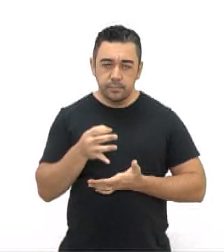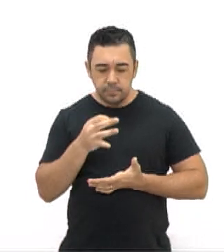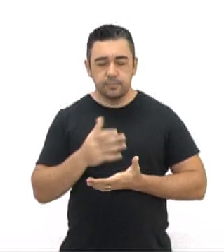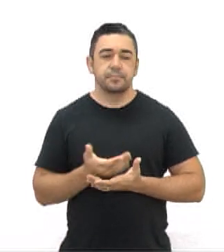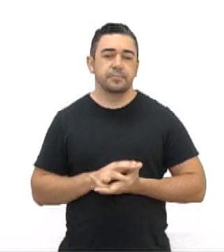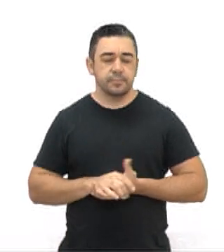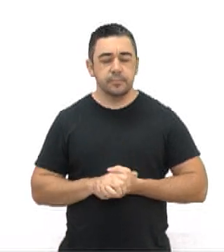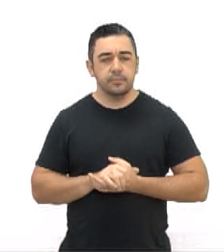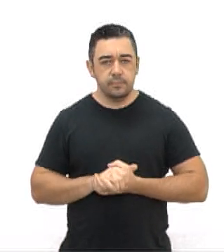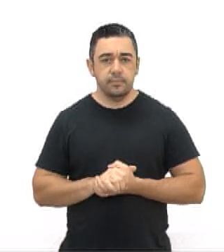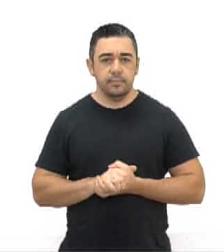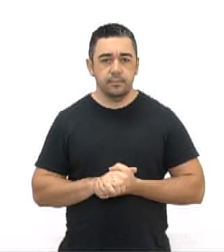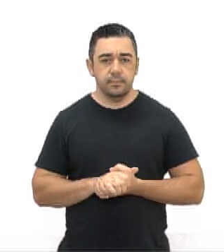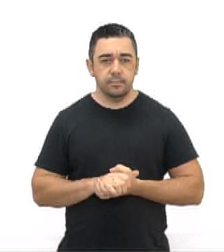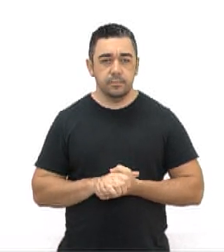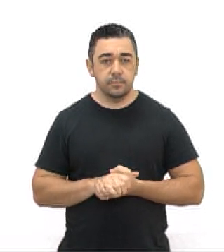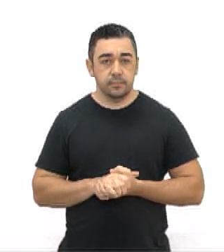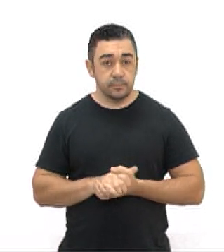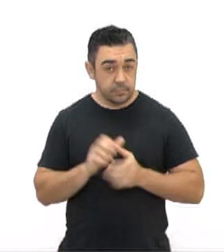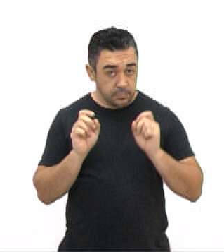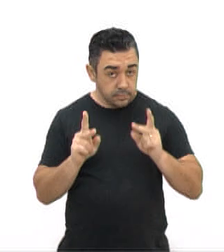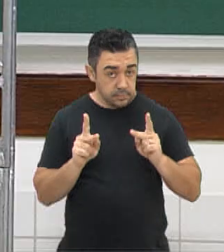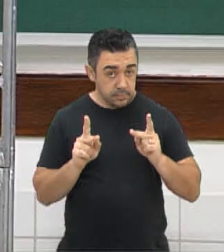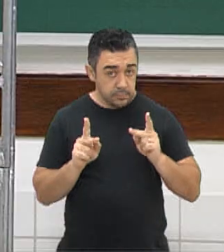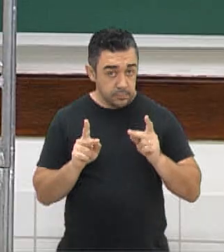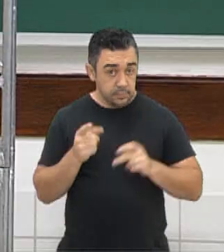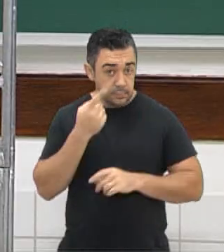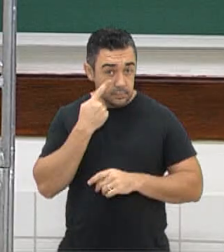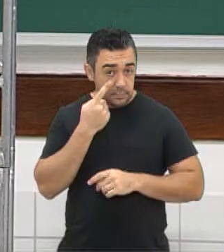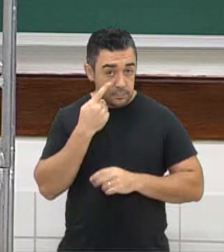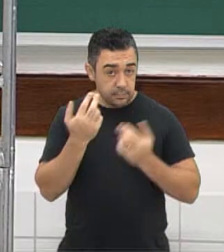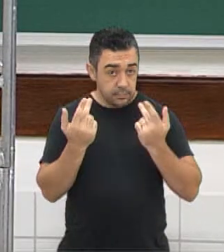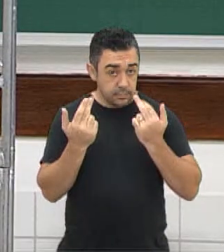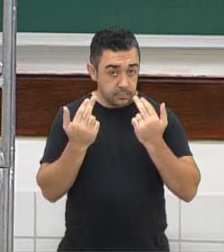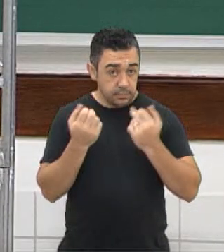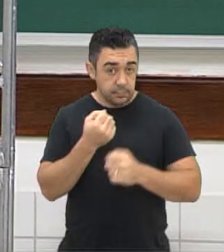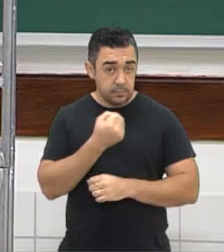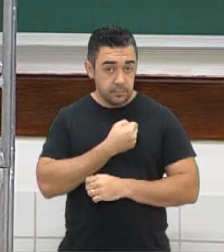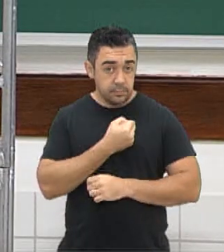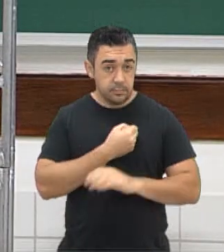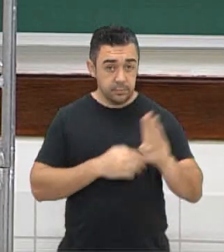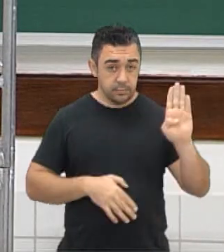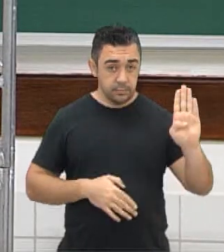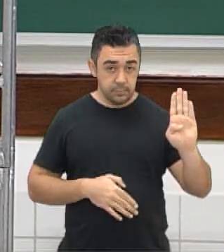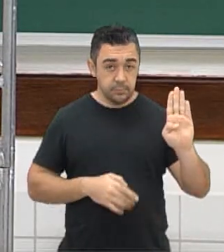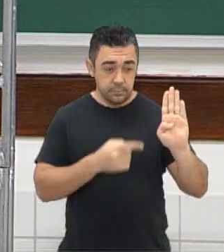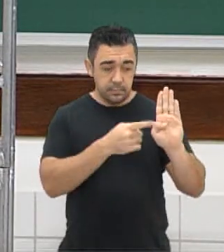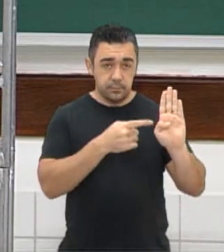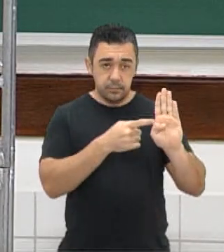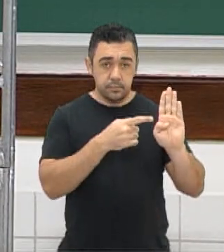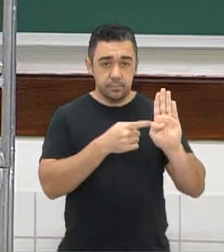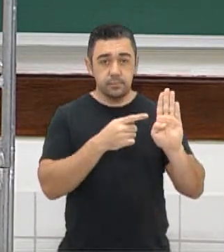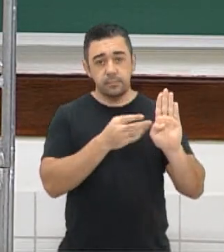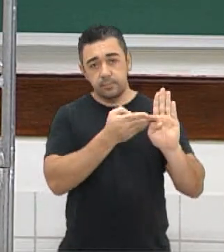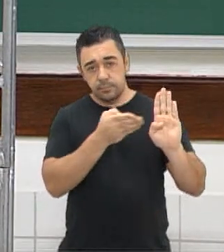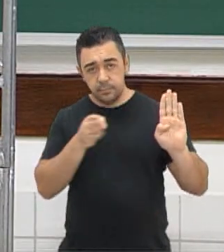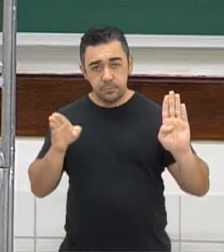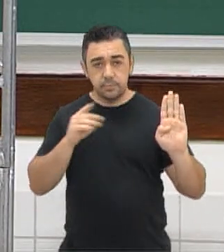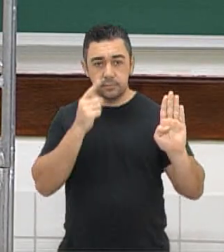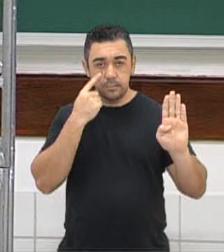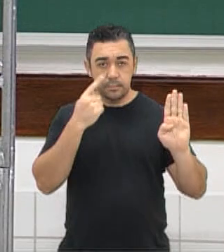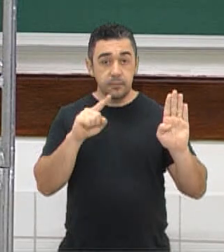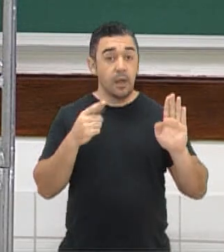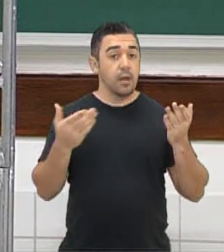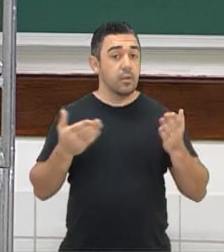mais 3xy. Ok? Vamos fazer a mesma coisa agora com o sinal negativo? Por isso que é bom prestar